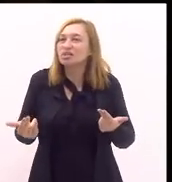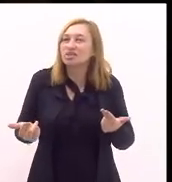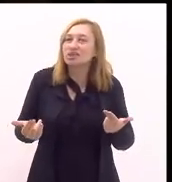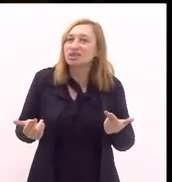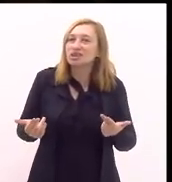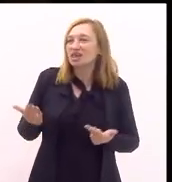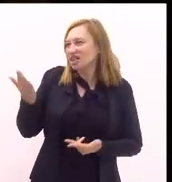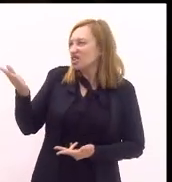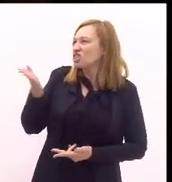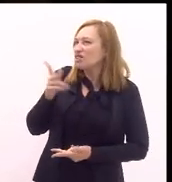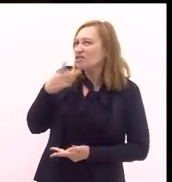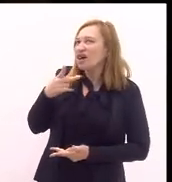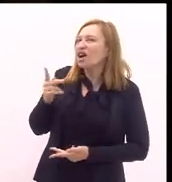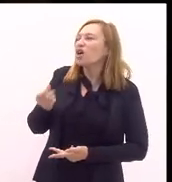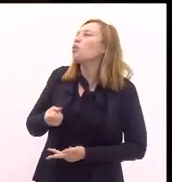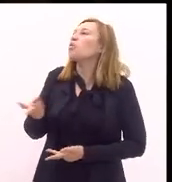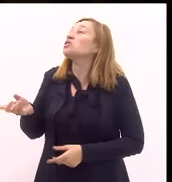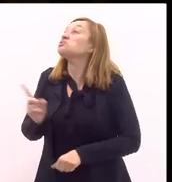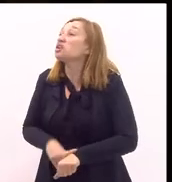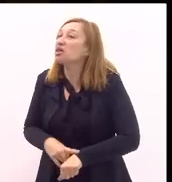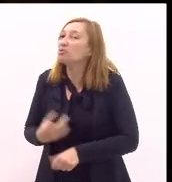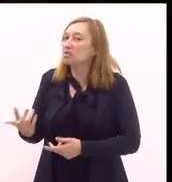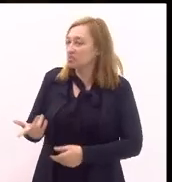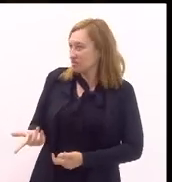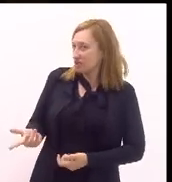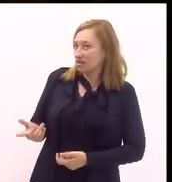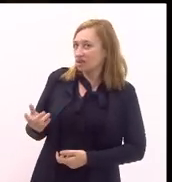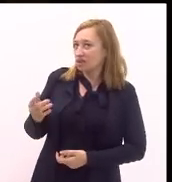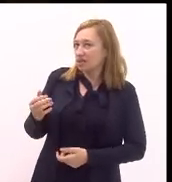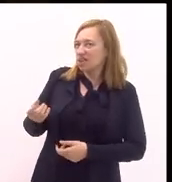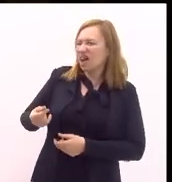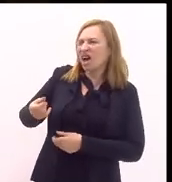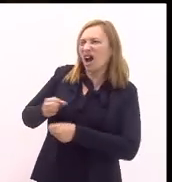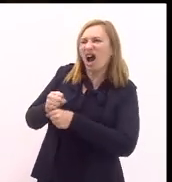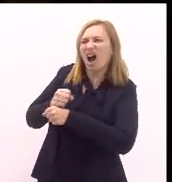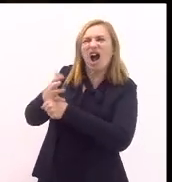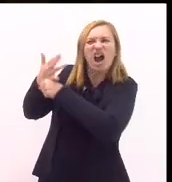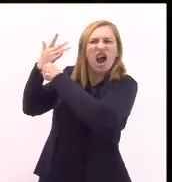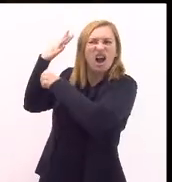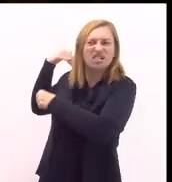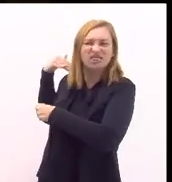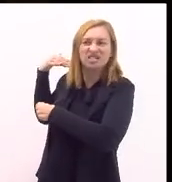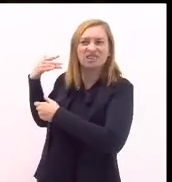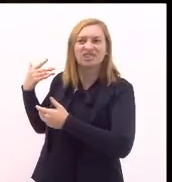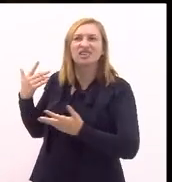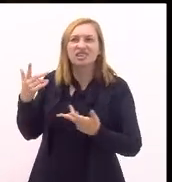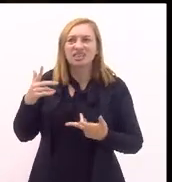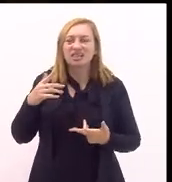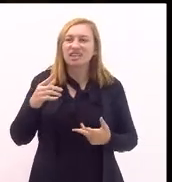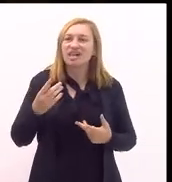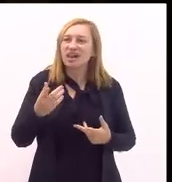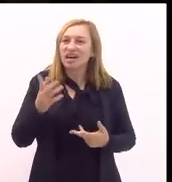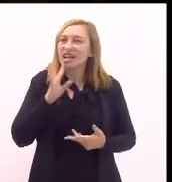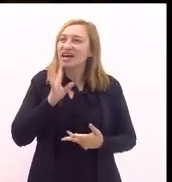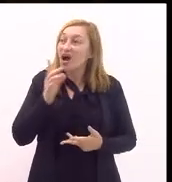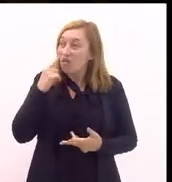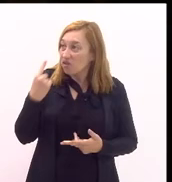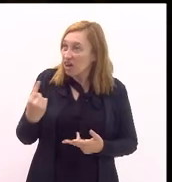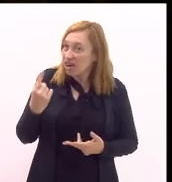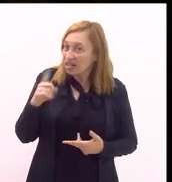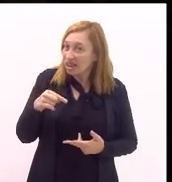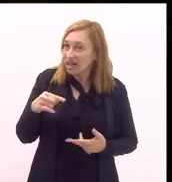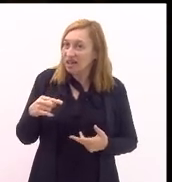essa vida já fala isso com o tempo né cara anime né cara nem me anos lá atrás então é muito legal muito maneiro ver assim